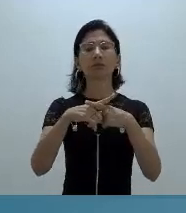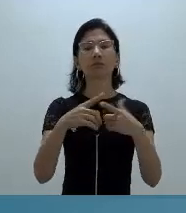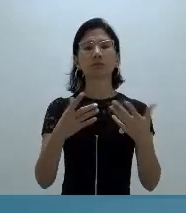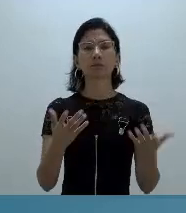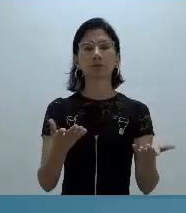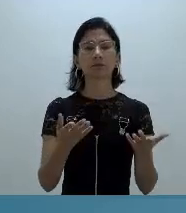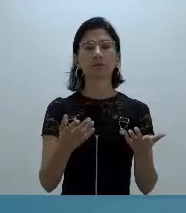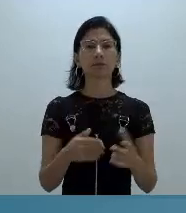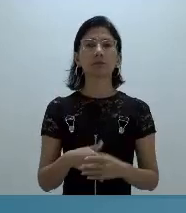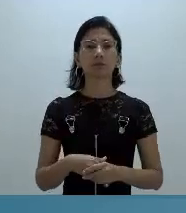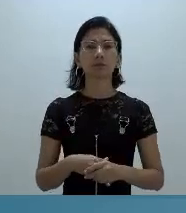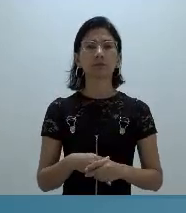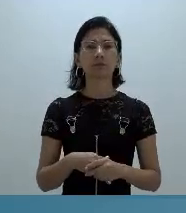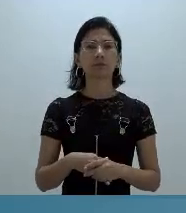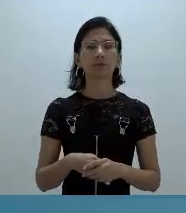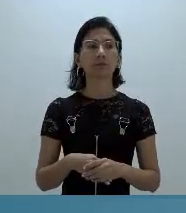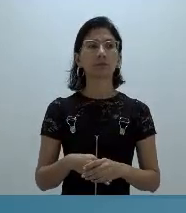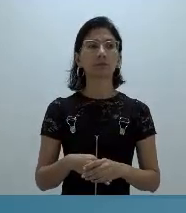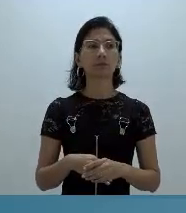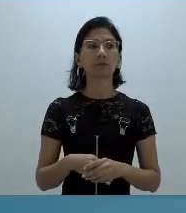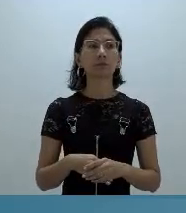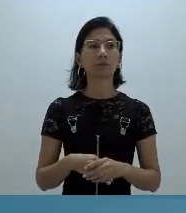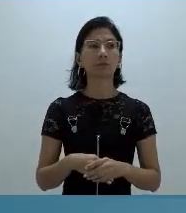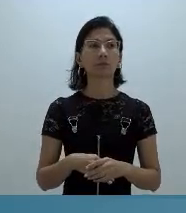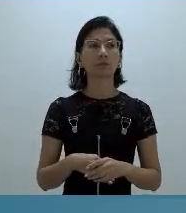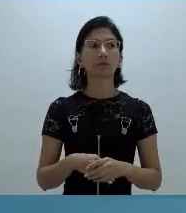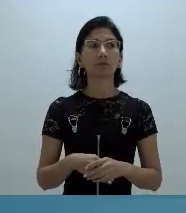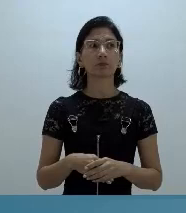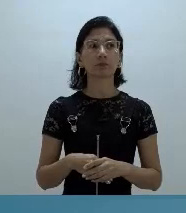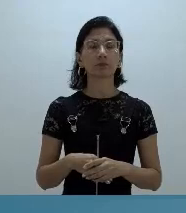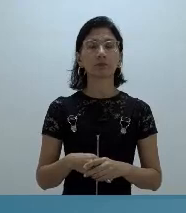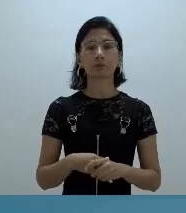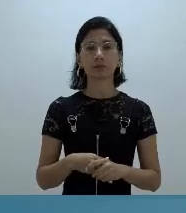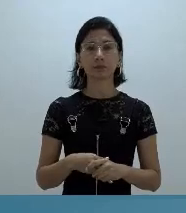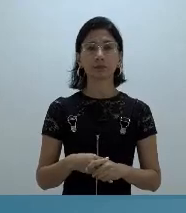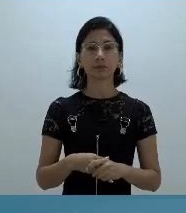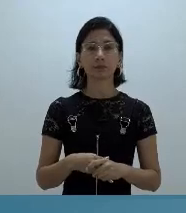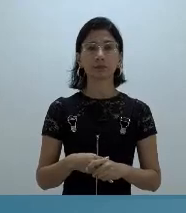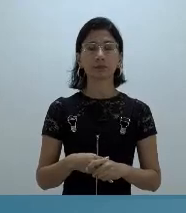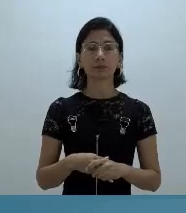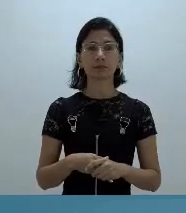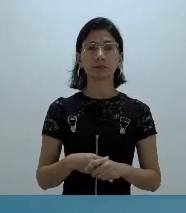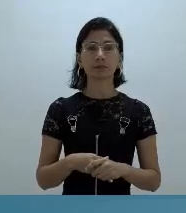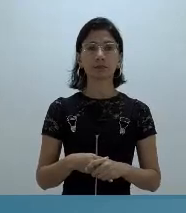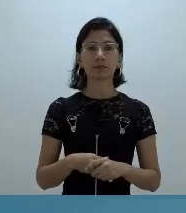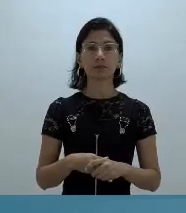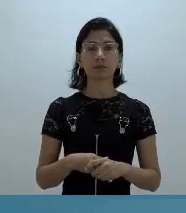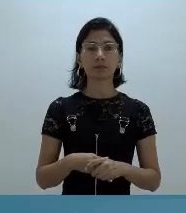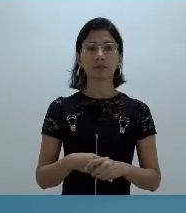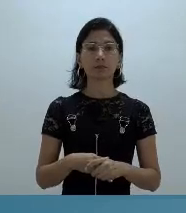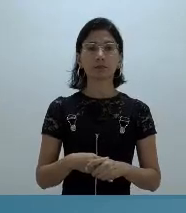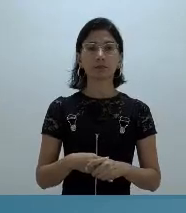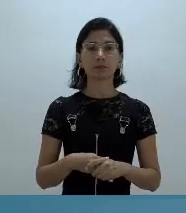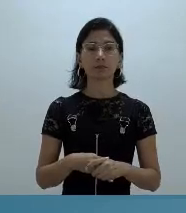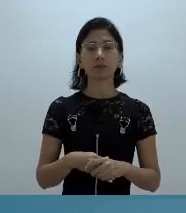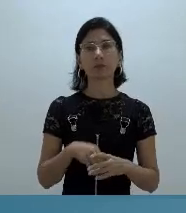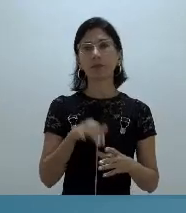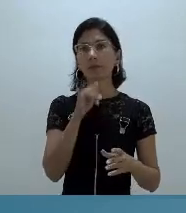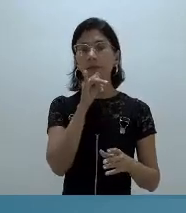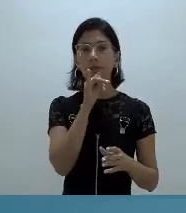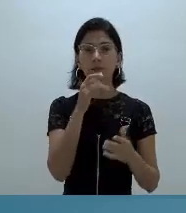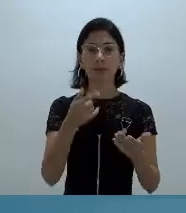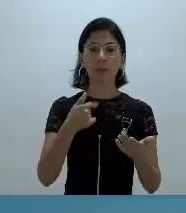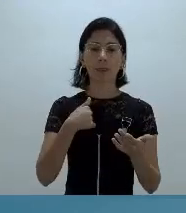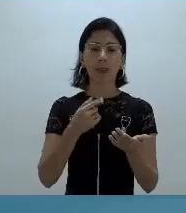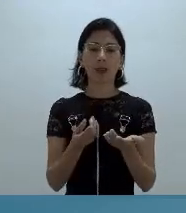fala do pedido, né? Eu não posso, há um tempo, reconhecer excesso de execução e dizer que eu não tenho parâmetros neste momento para definir